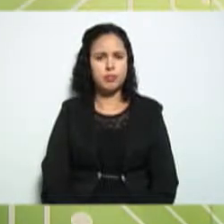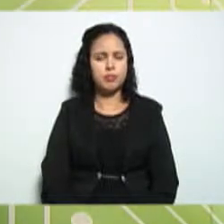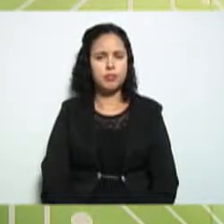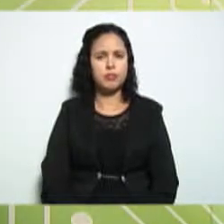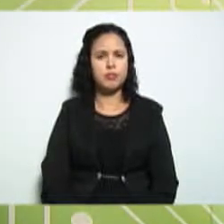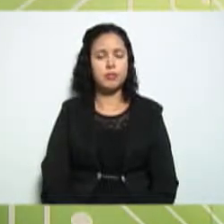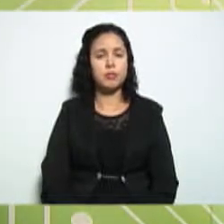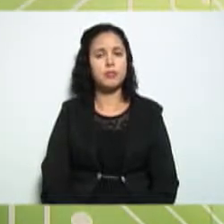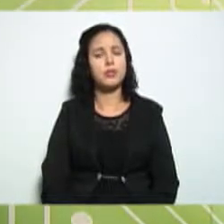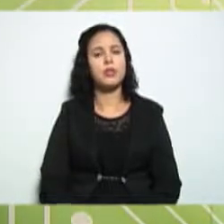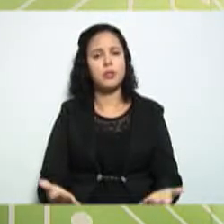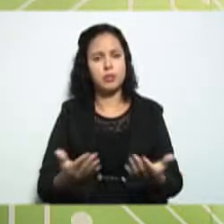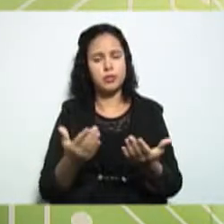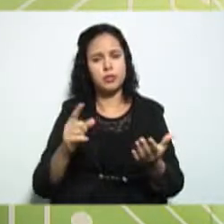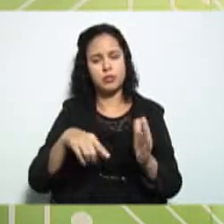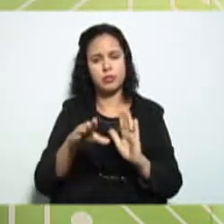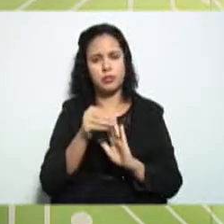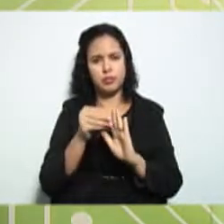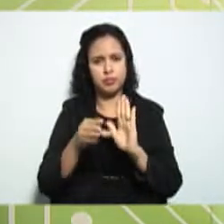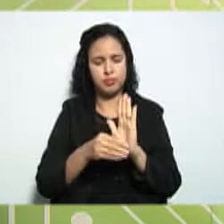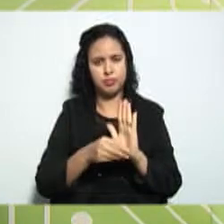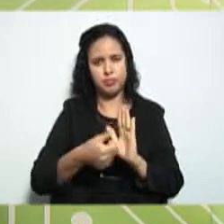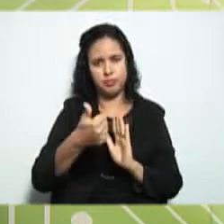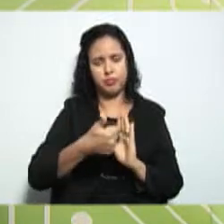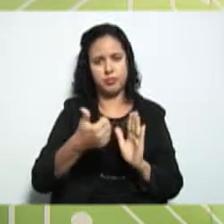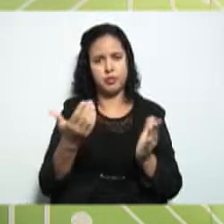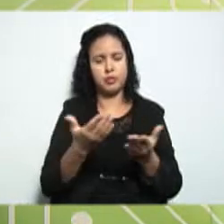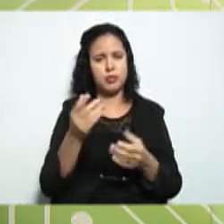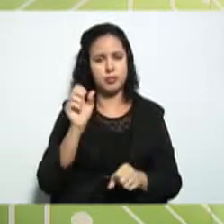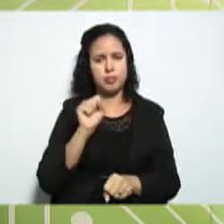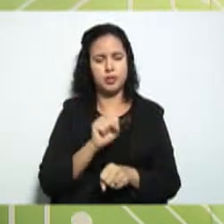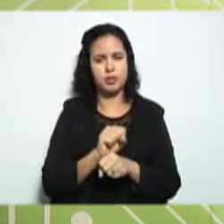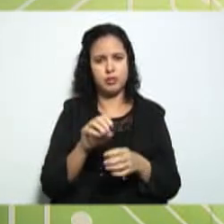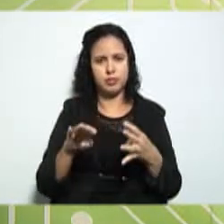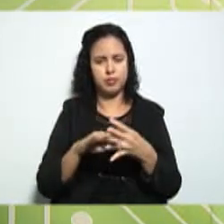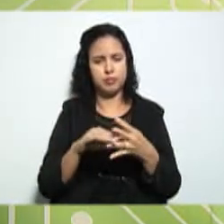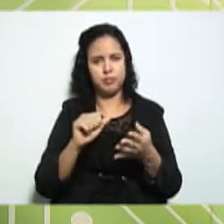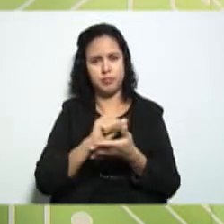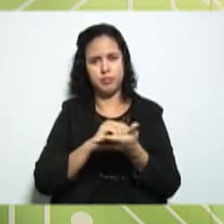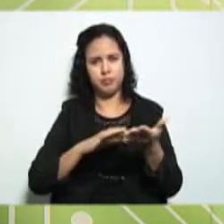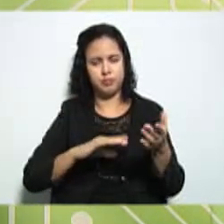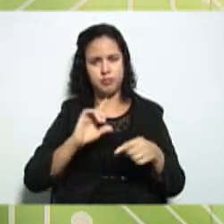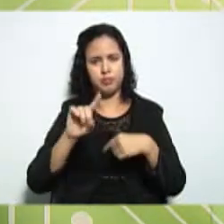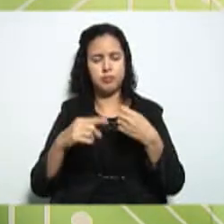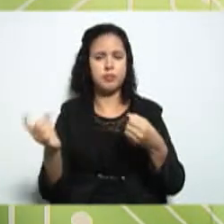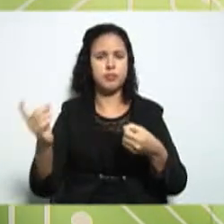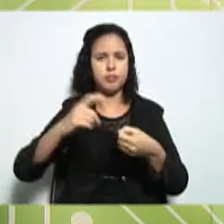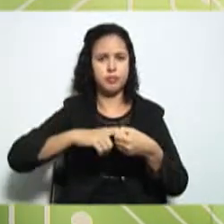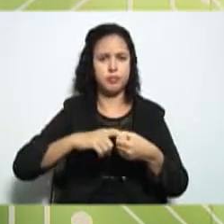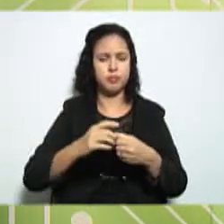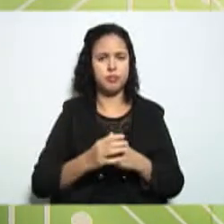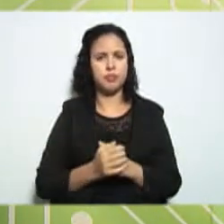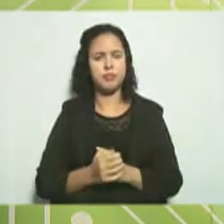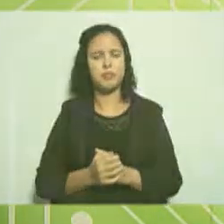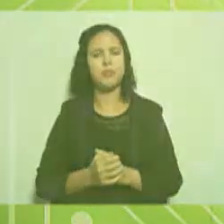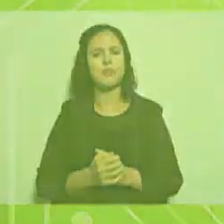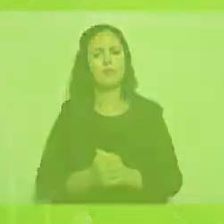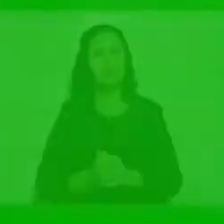Pessoal, esse foi o conteúdo da nossa primeira aula. Agora nós fazemos uma pequena pausa para a atividade de sala e já retornamos para a correção. Até